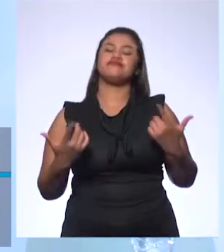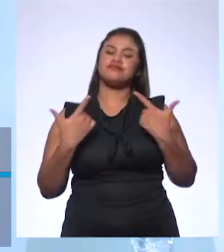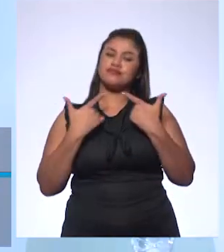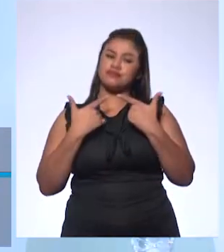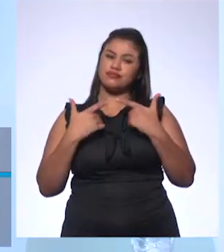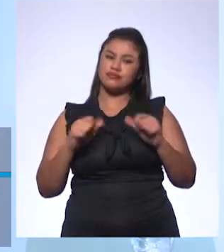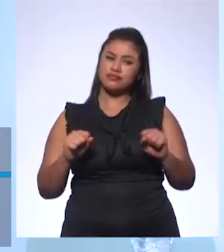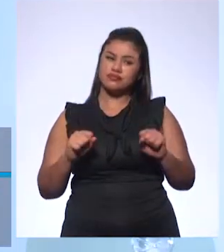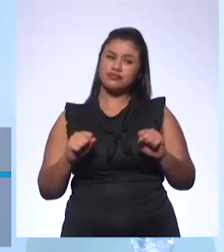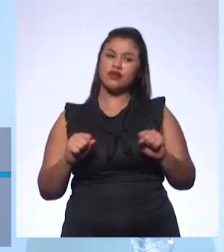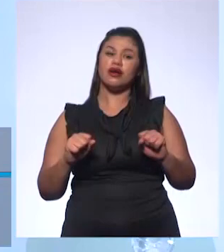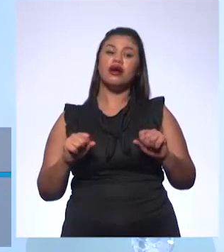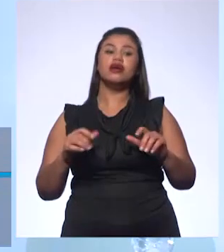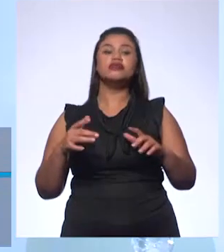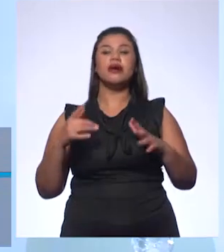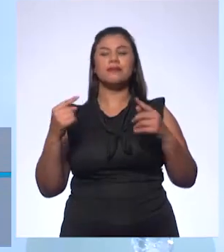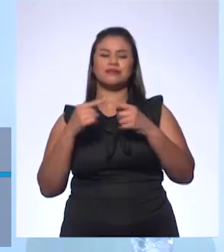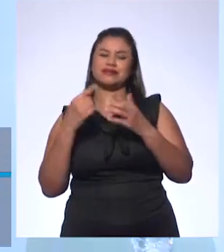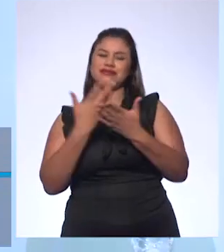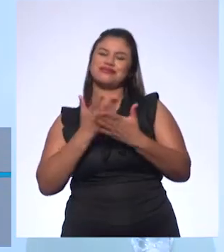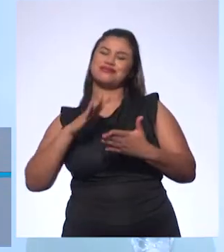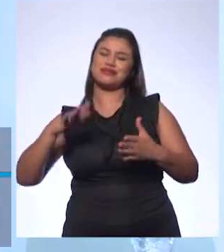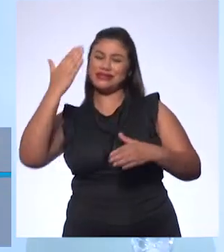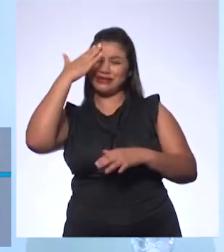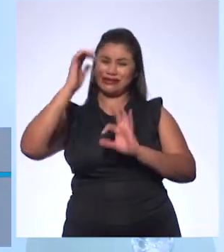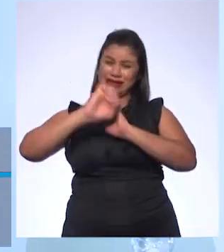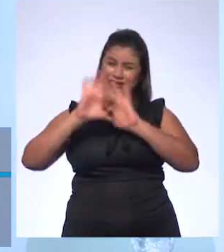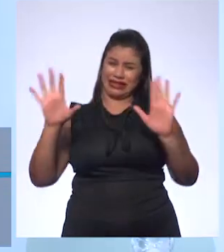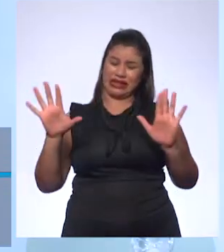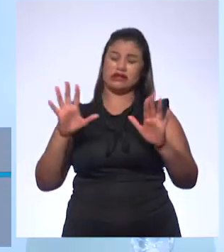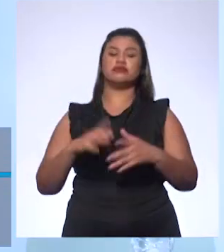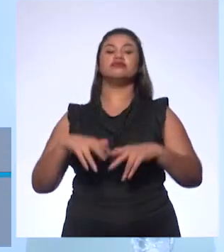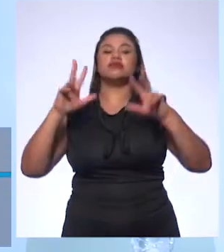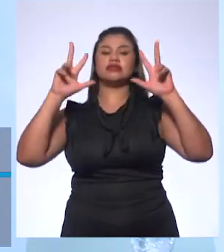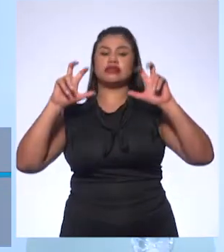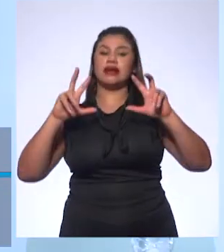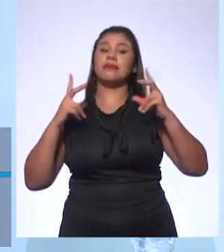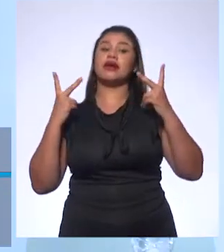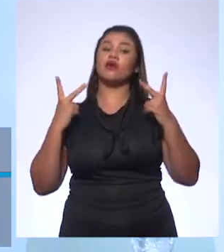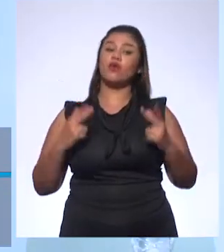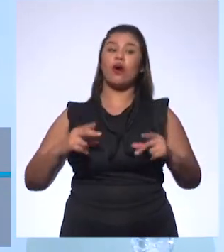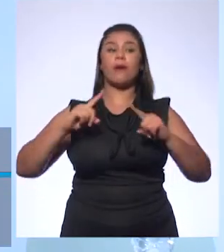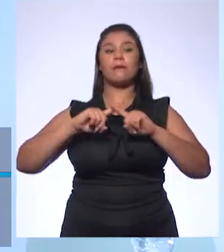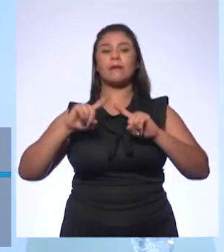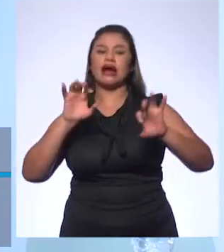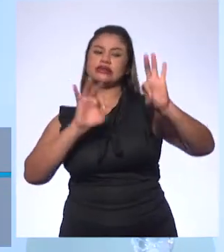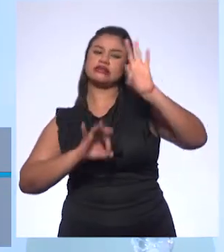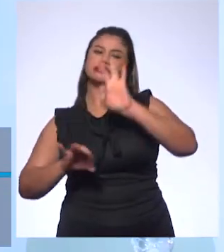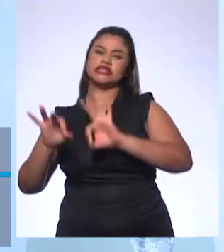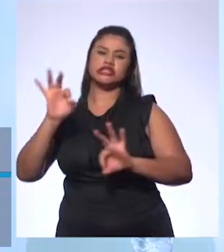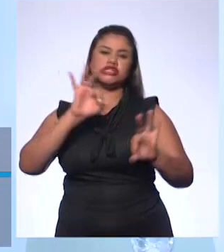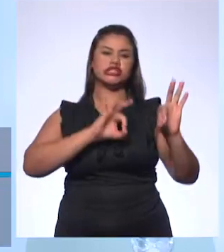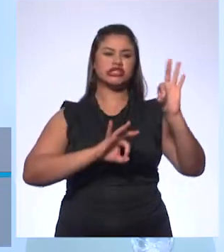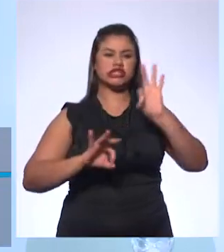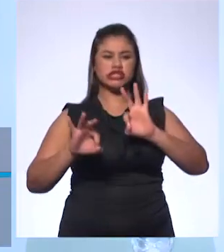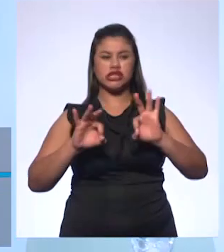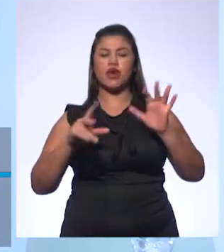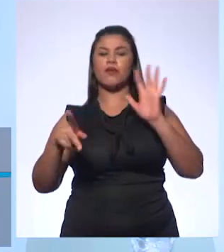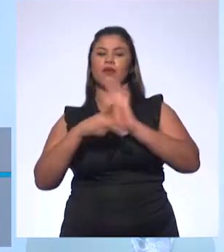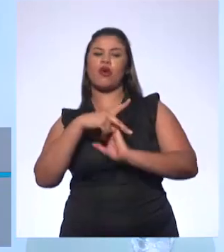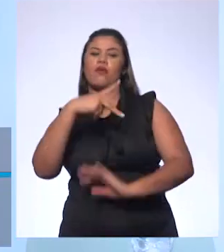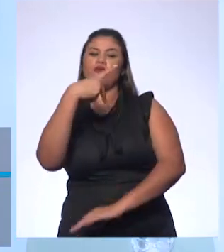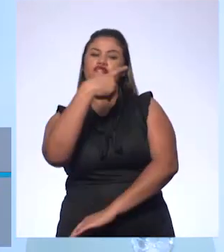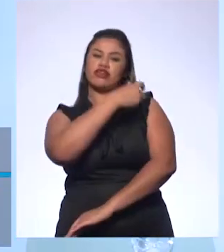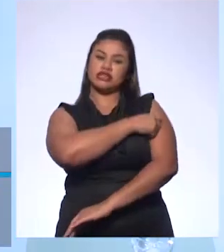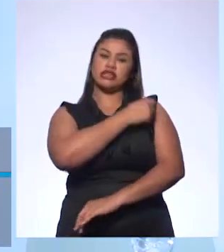né? Seringa para todo mundo, para ele já entender do que a gente está falando. Sim. Então, o assunto é o mesmo, mas cada um, assim, o preparo para a vacina e o